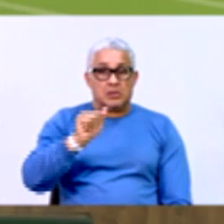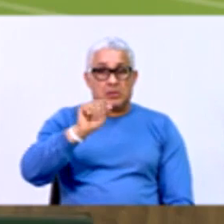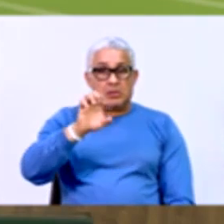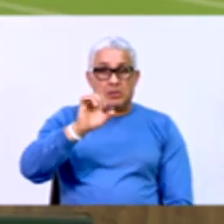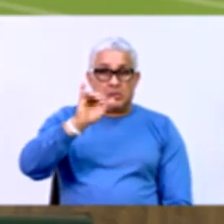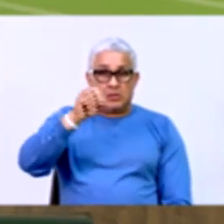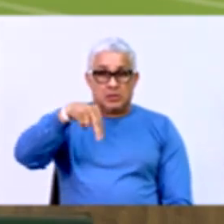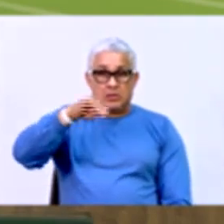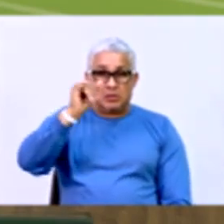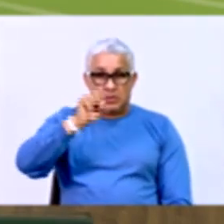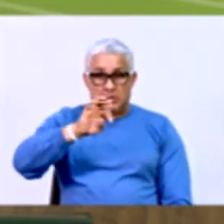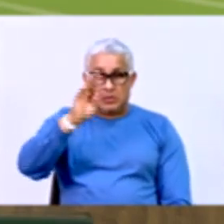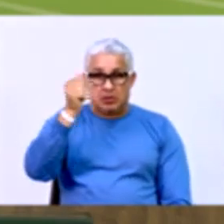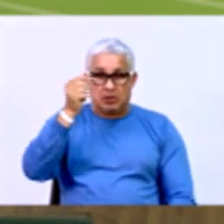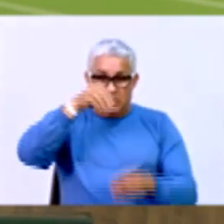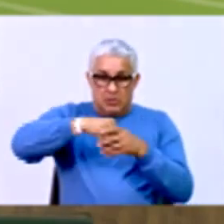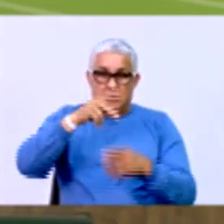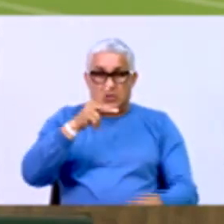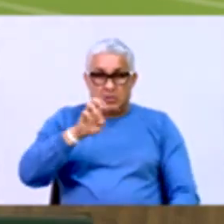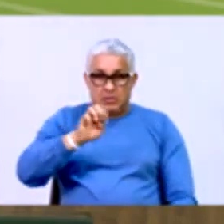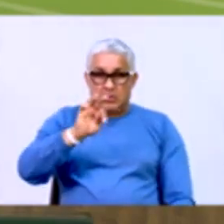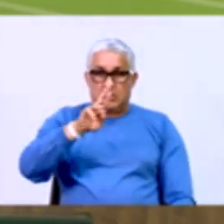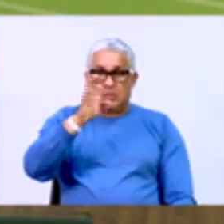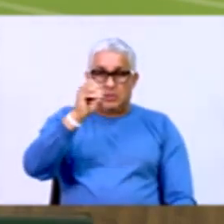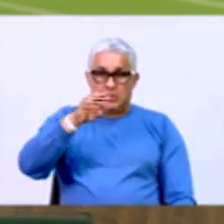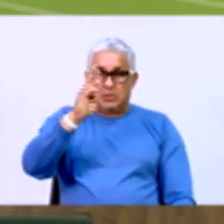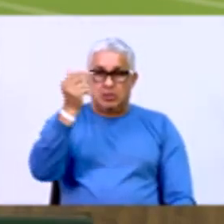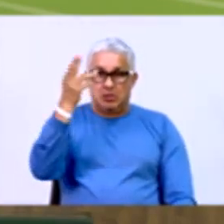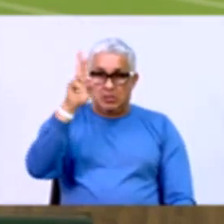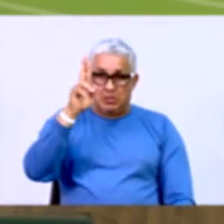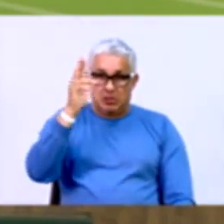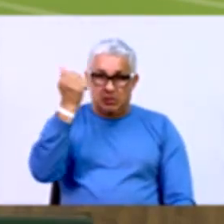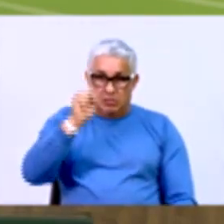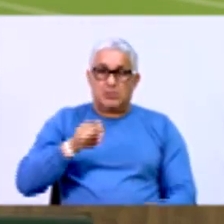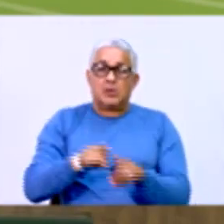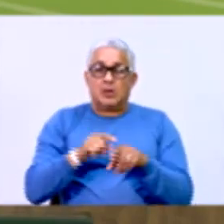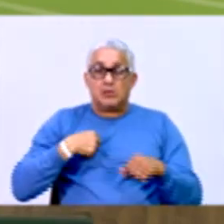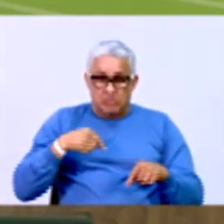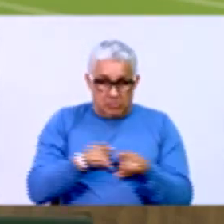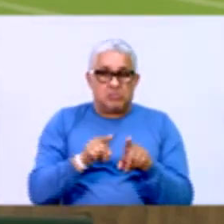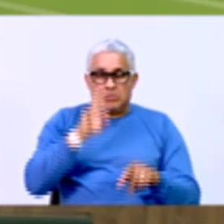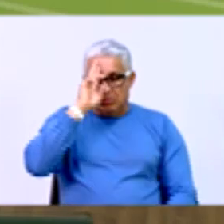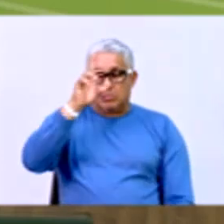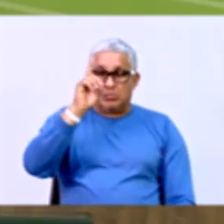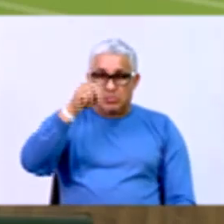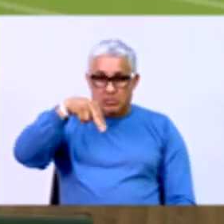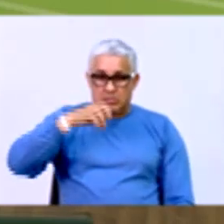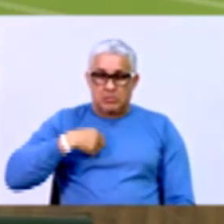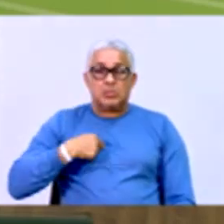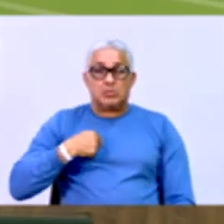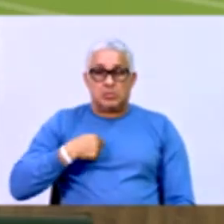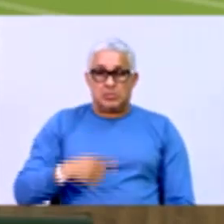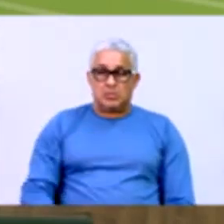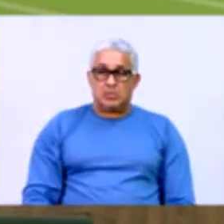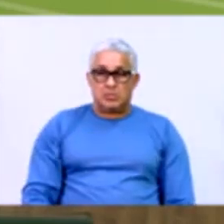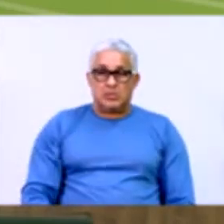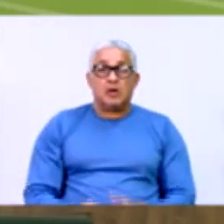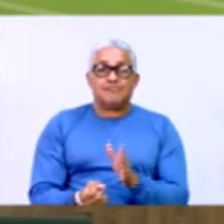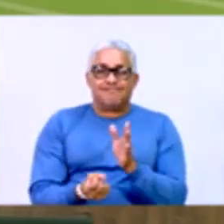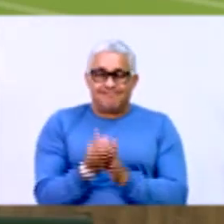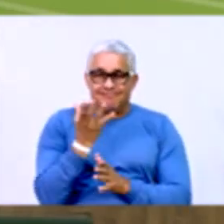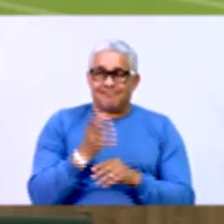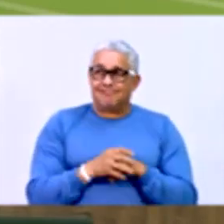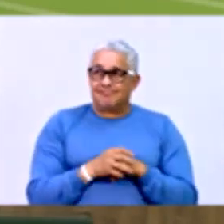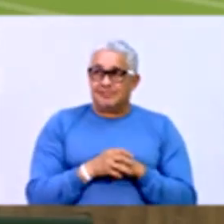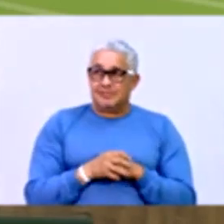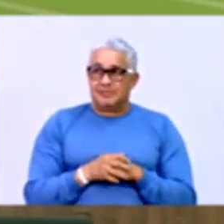Petrobras. Olha, eu quero saber o que está acontecendo com essa empresa, que eu sou o dono também, né? E foi aí que surgiu, tanto até